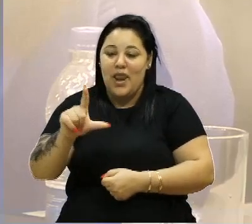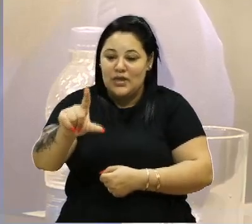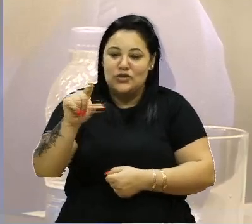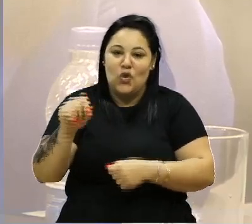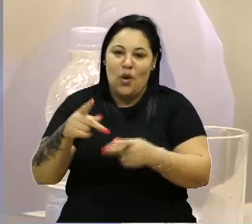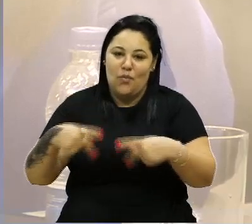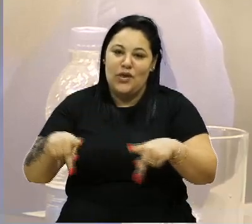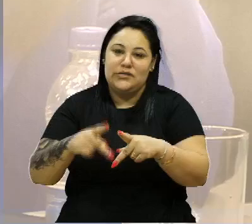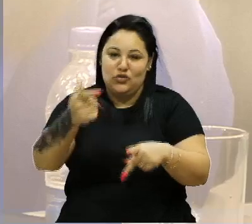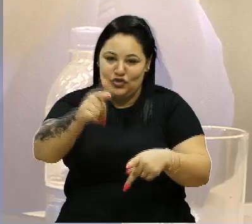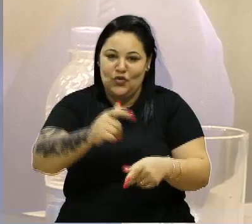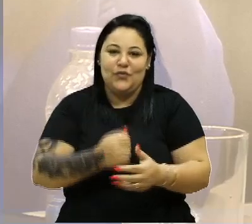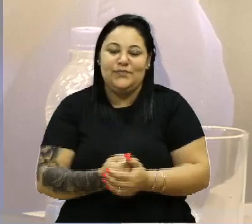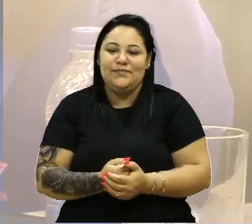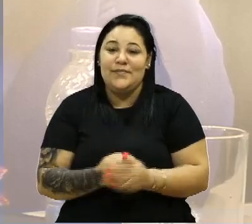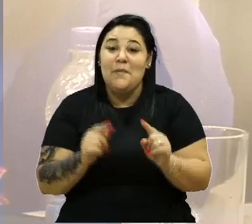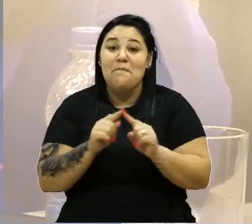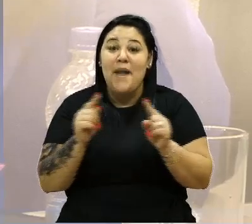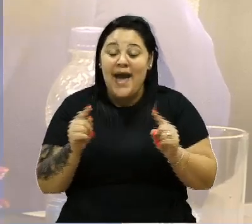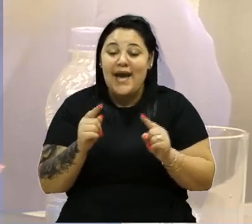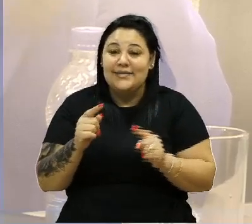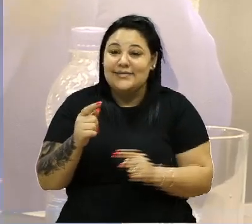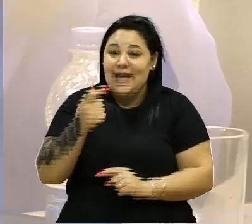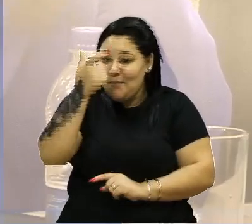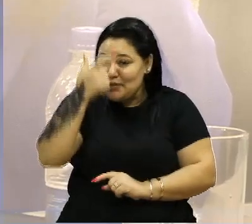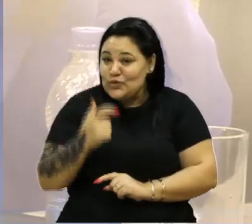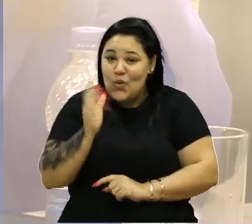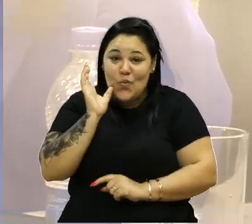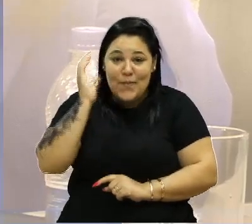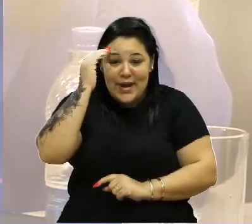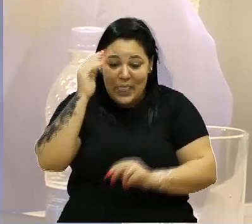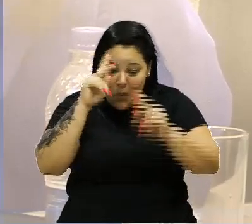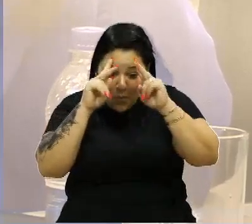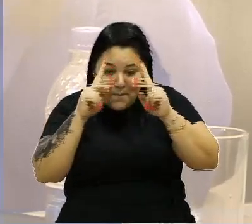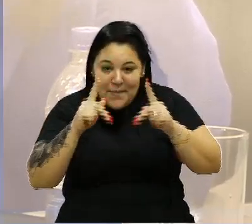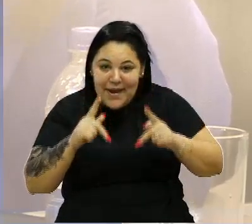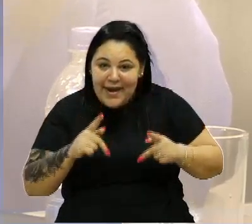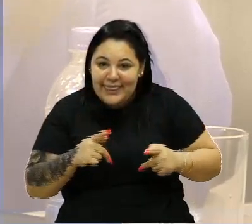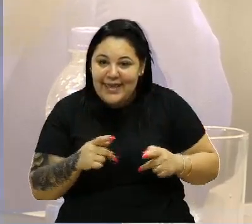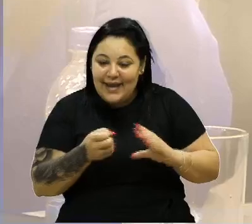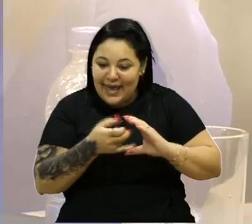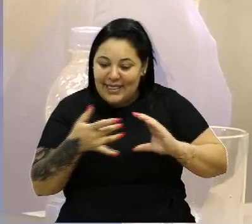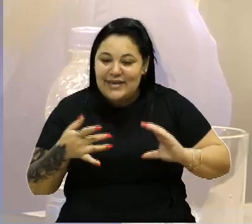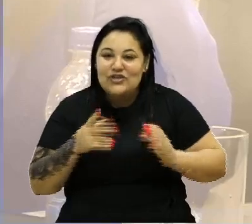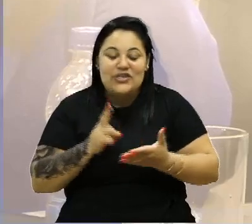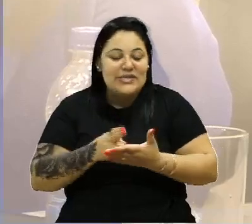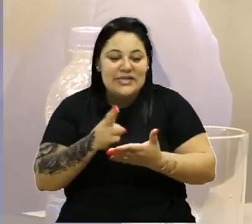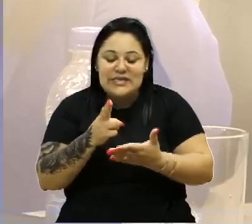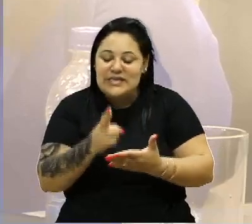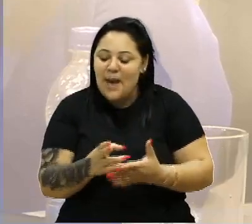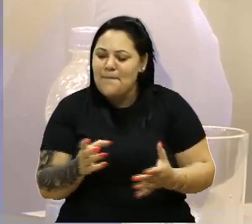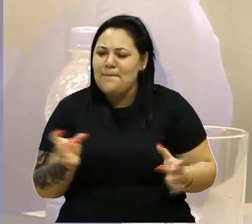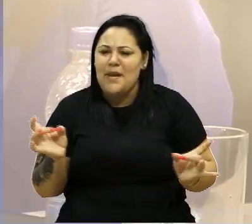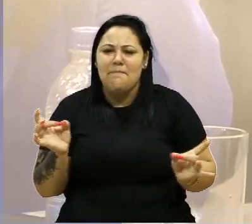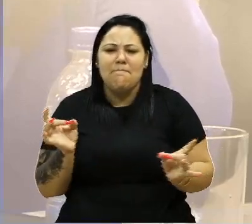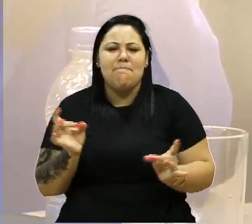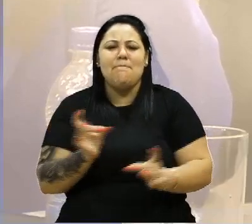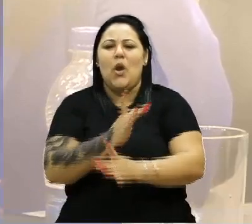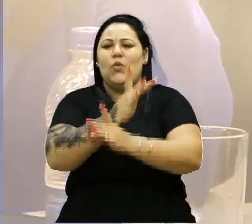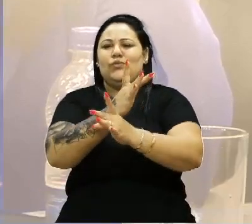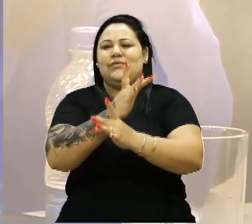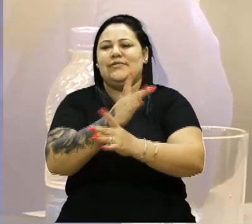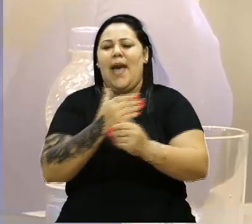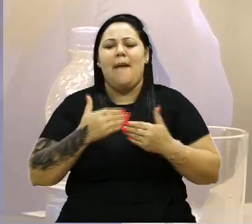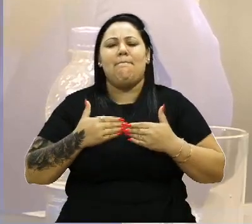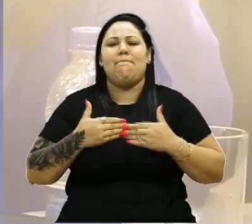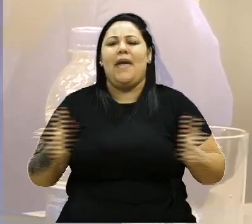pessoa do vereador Felipe, uma pessoa humana, uma pessoa sempre pronta, disposta a